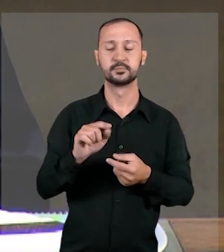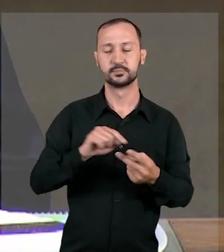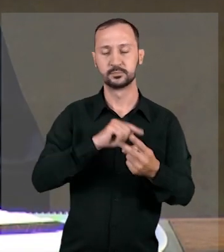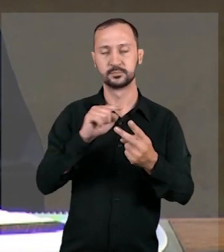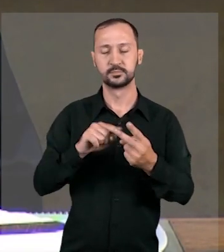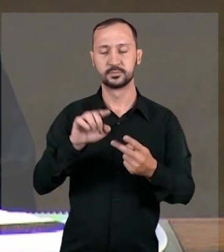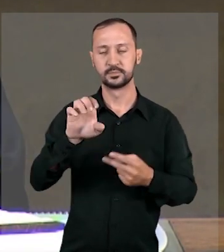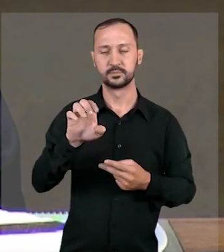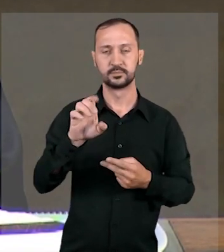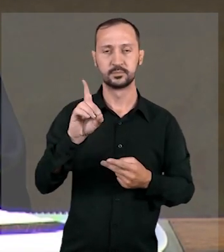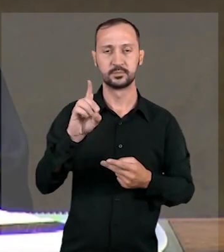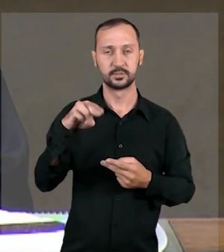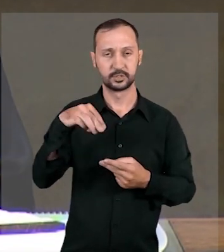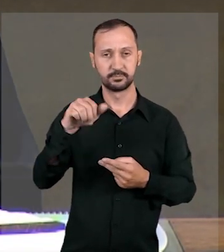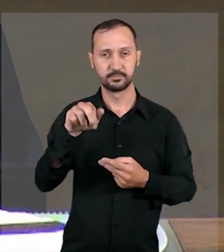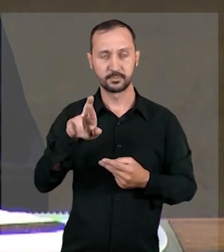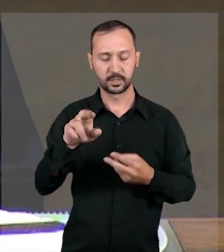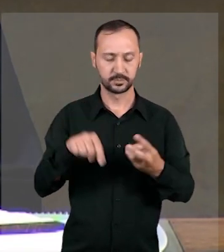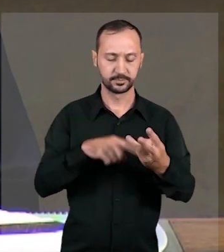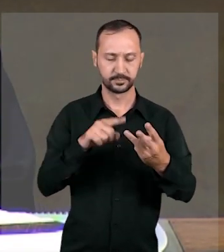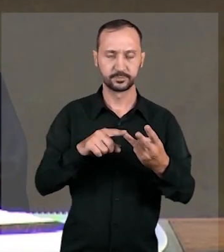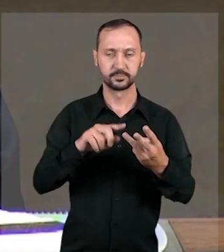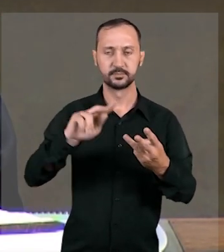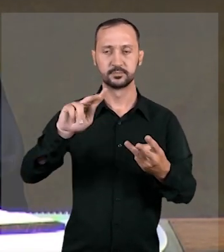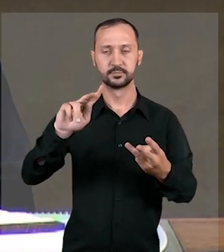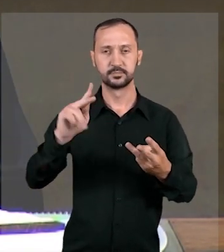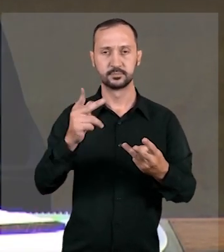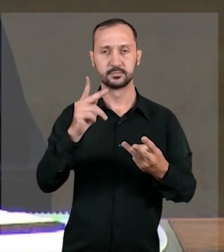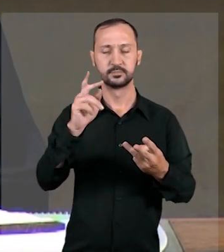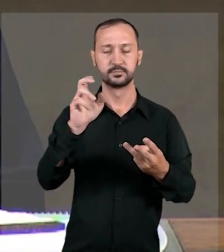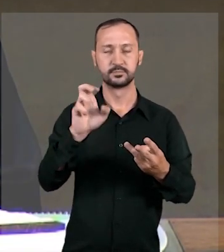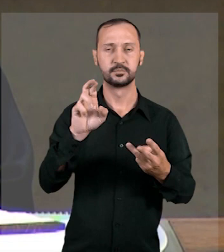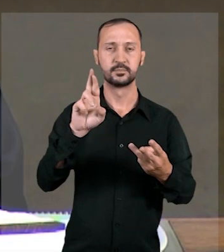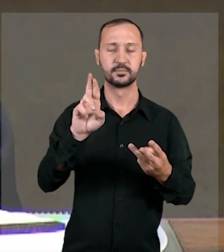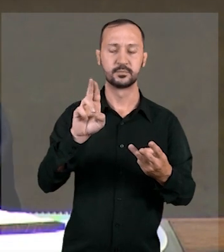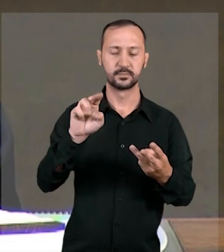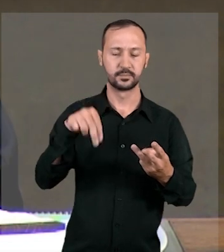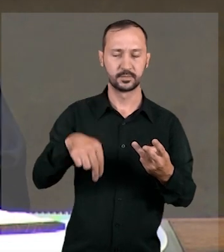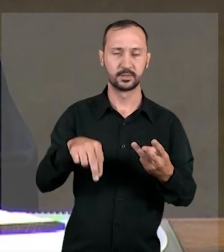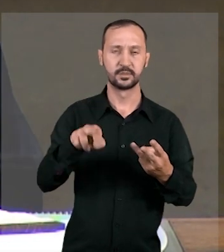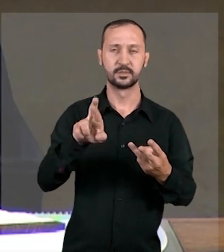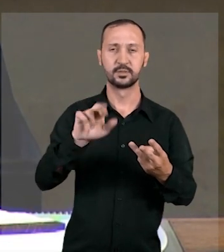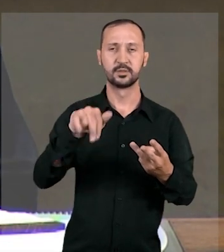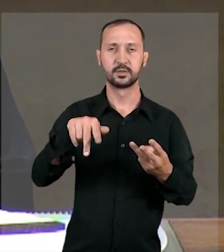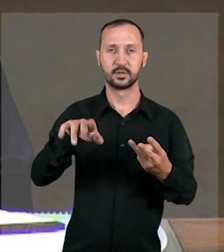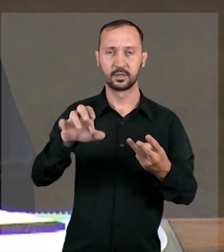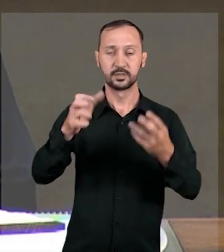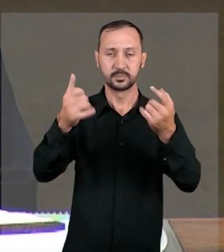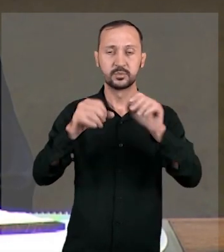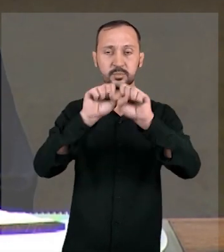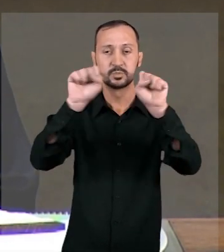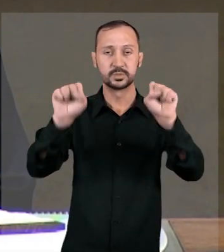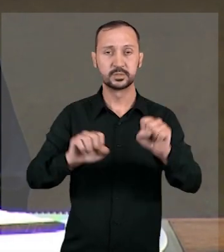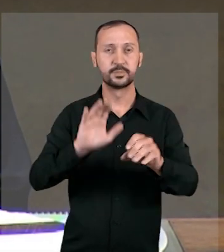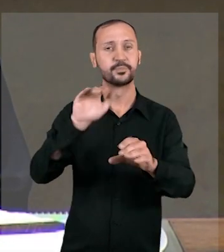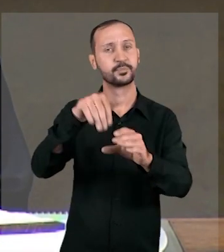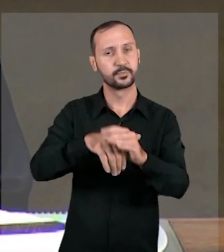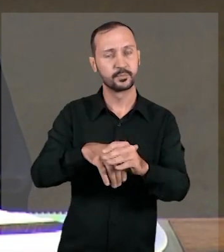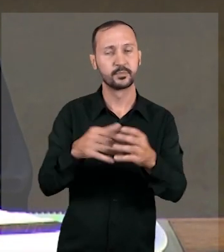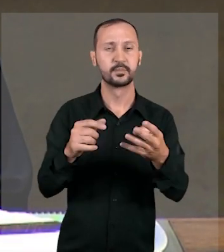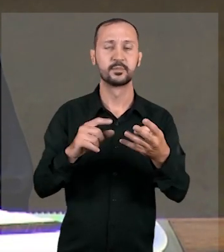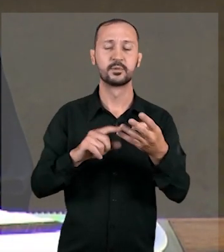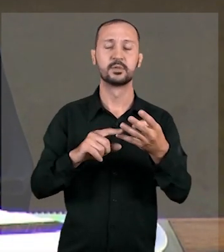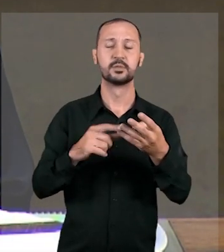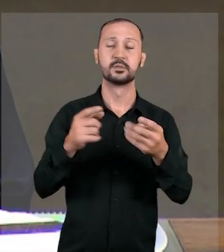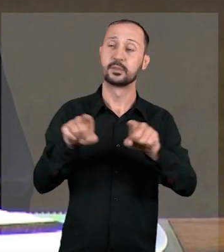E Edmar, aliás, o Henrique, o caro amigo Henrique Neves, falou sobre sistema eleitoral e tangenciou,